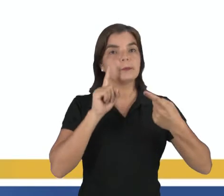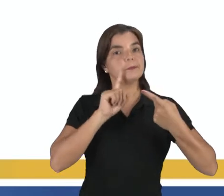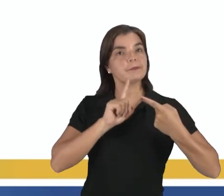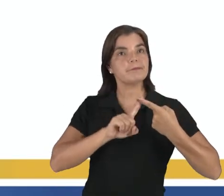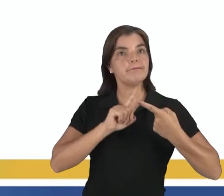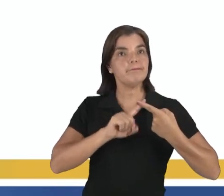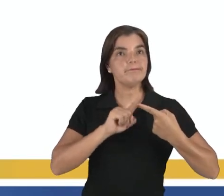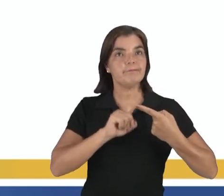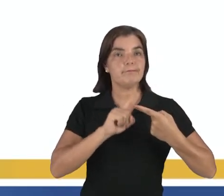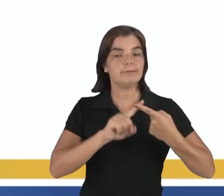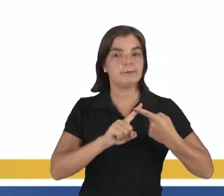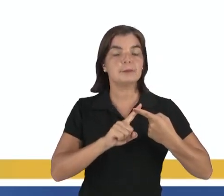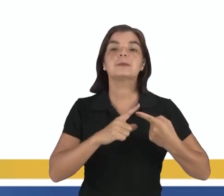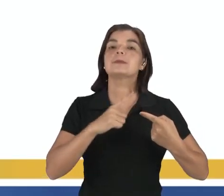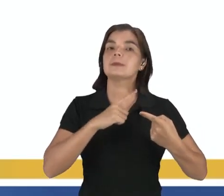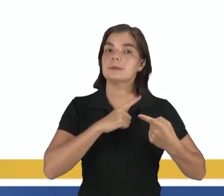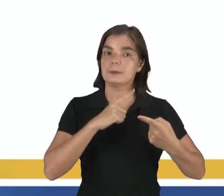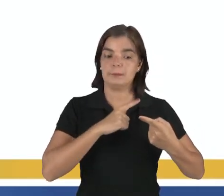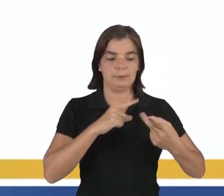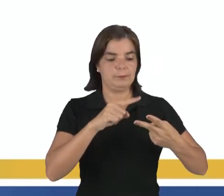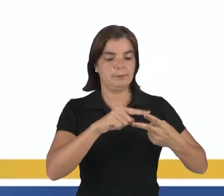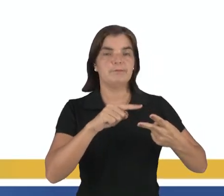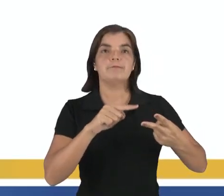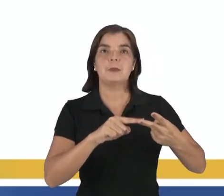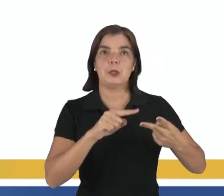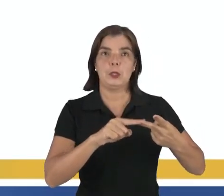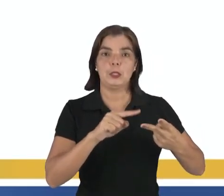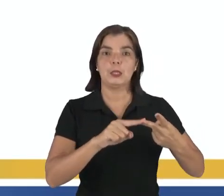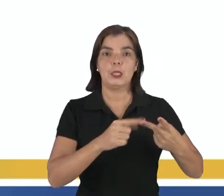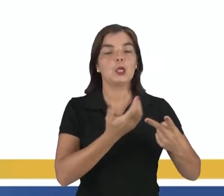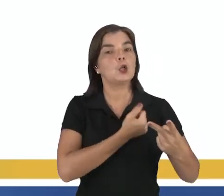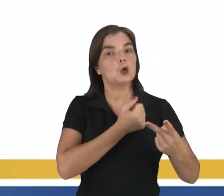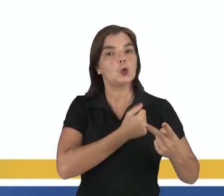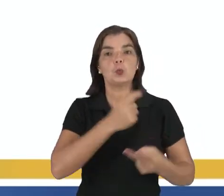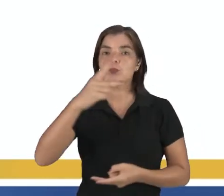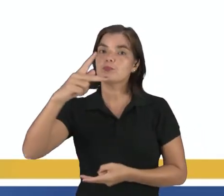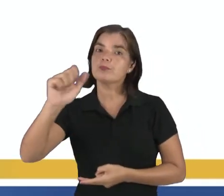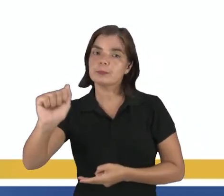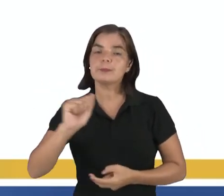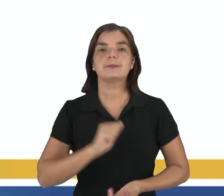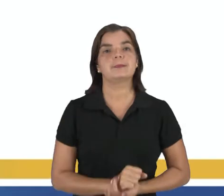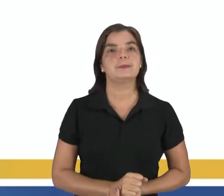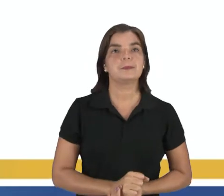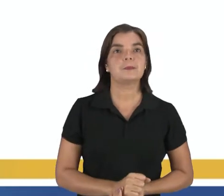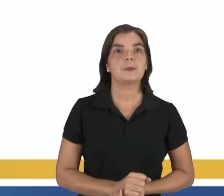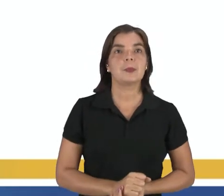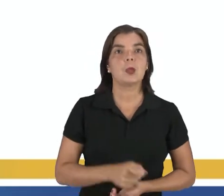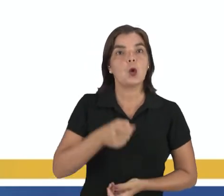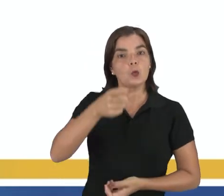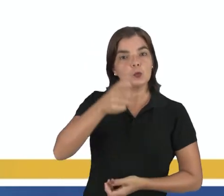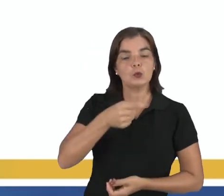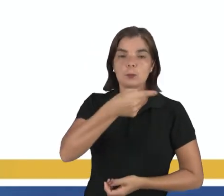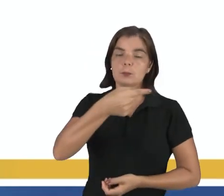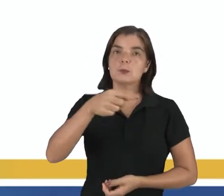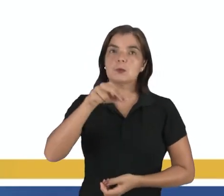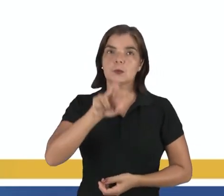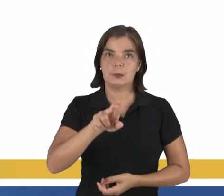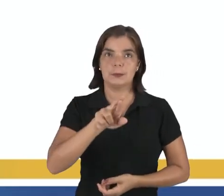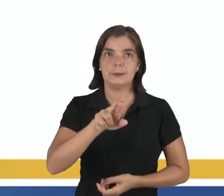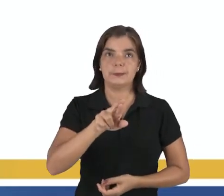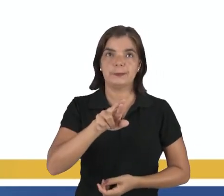A primeira delas é quando nós temos 3 termos de uma PA, ou seja, o x menos a